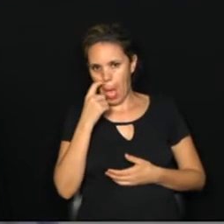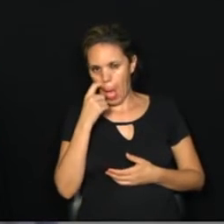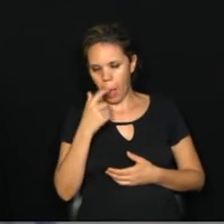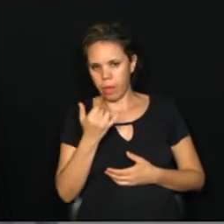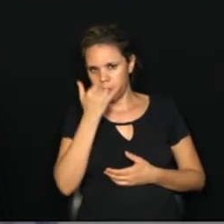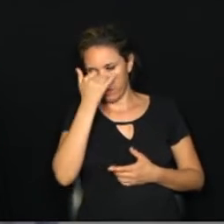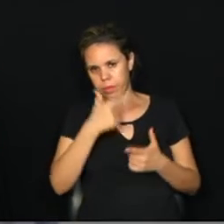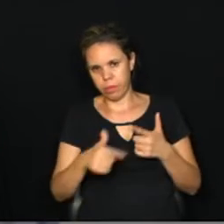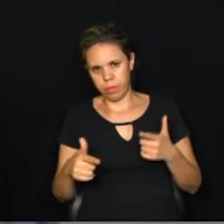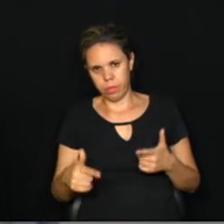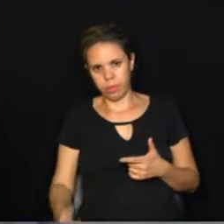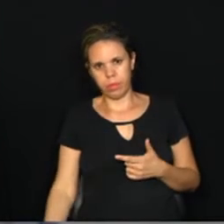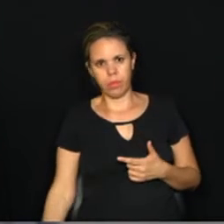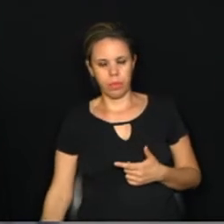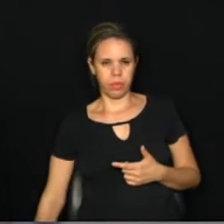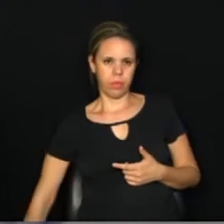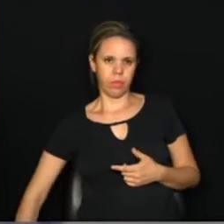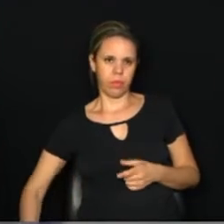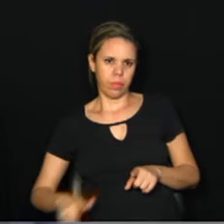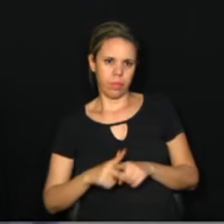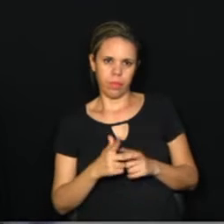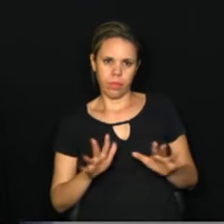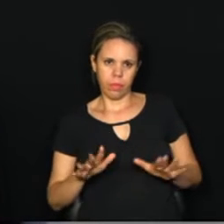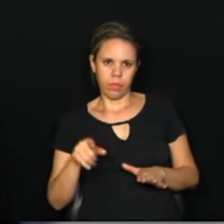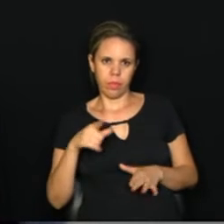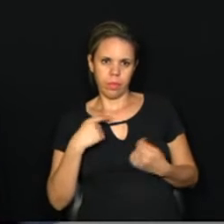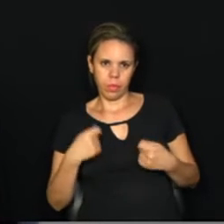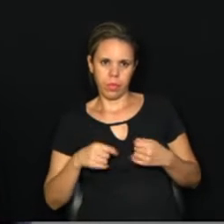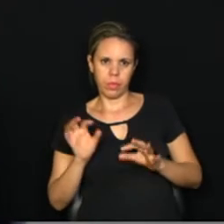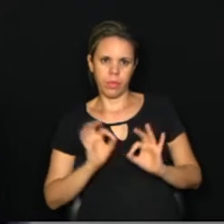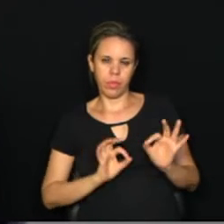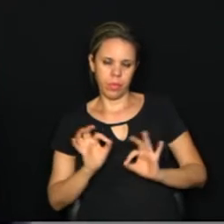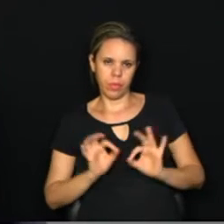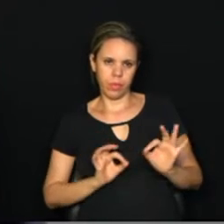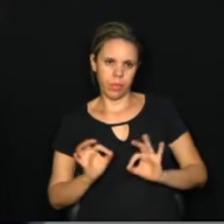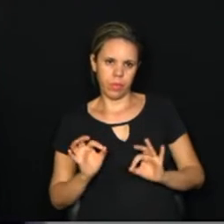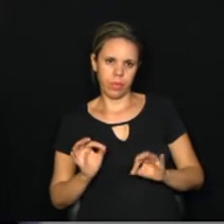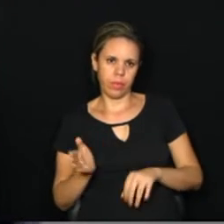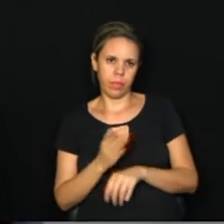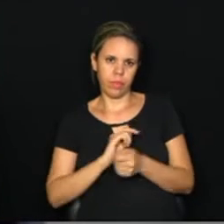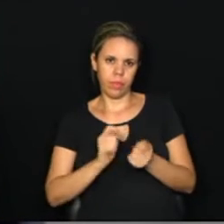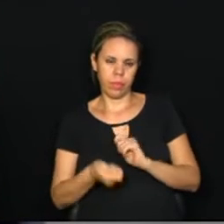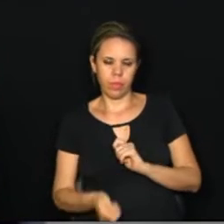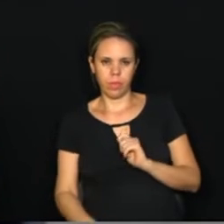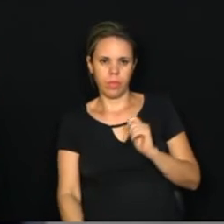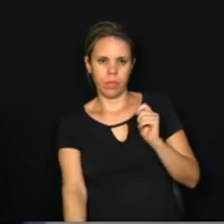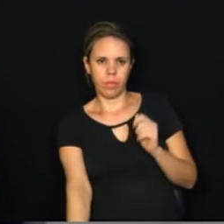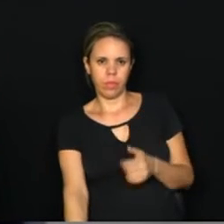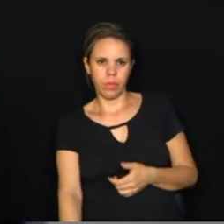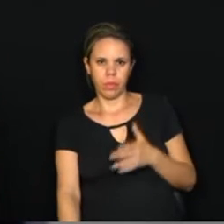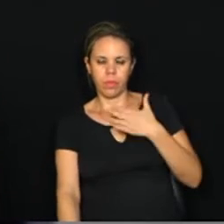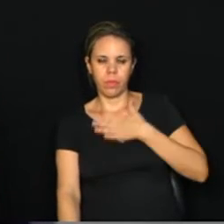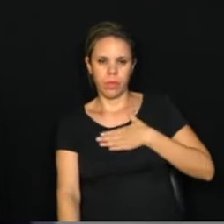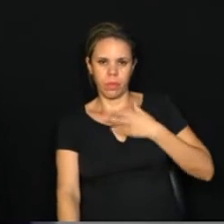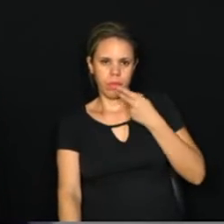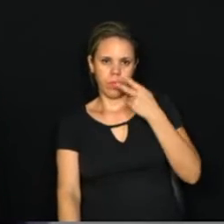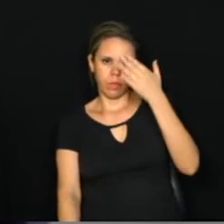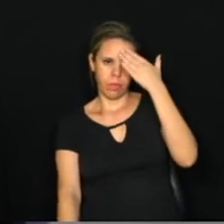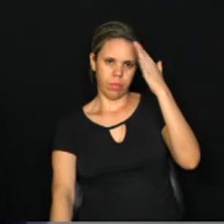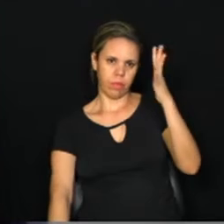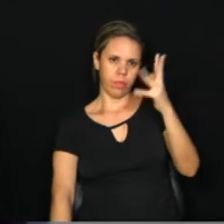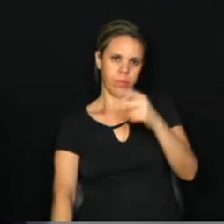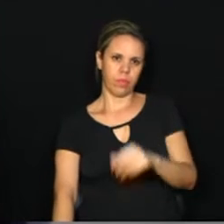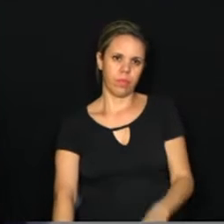do ponto de vista de reparação, e você tem que ter um planejamento mais adequado. Era isso que eu gostaria de falar, agradeço a